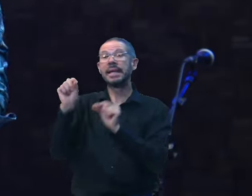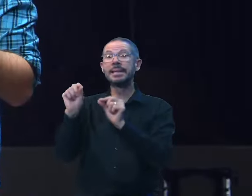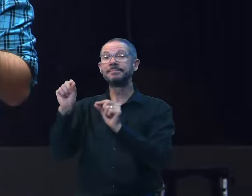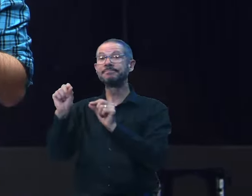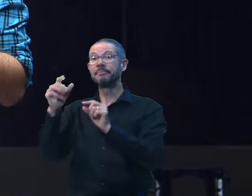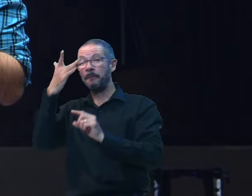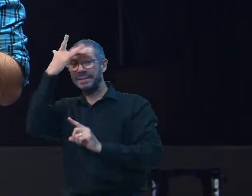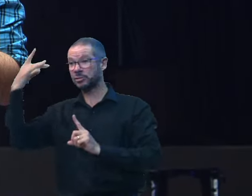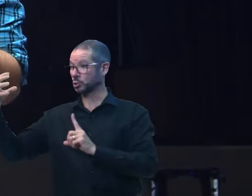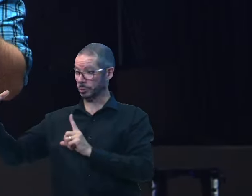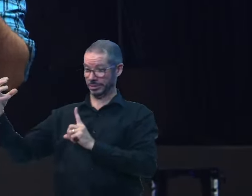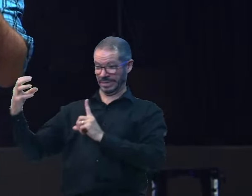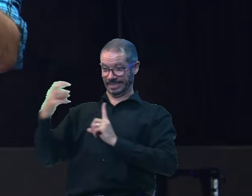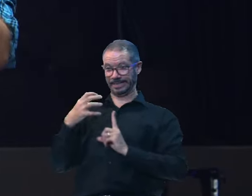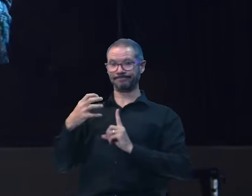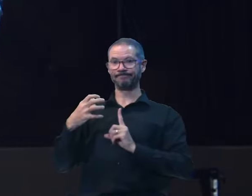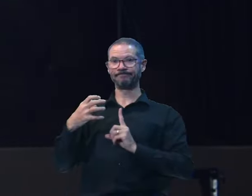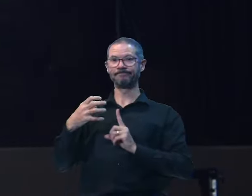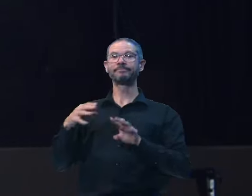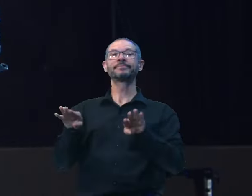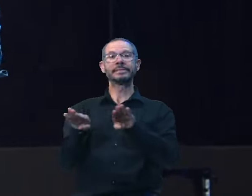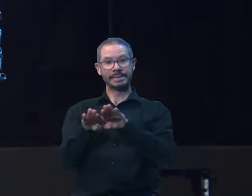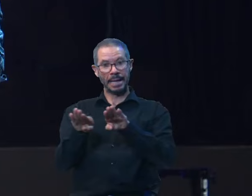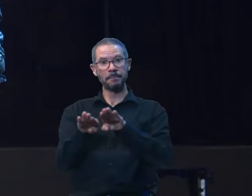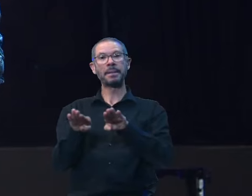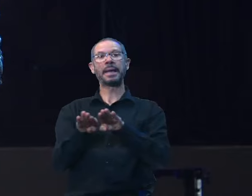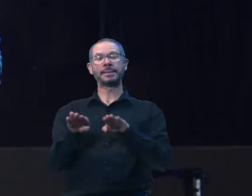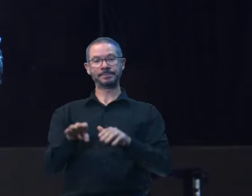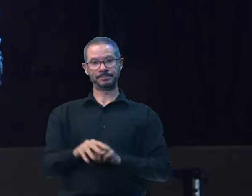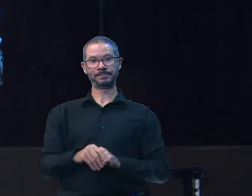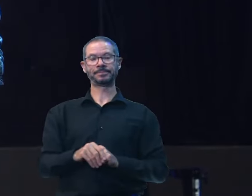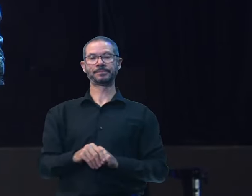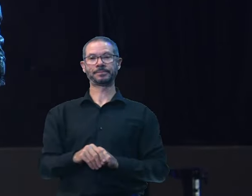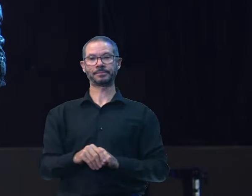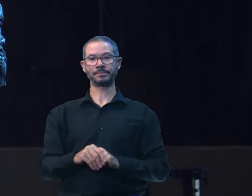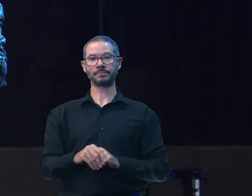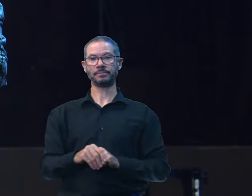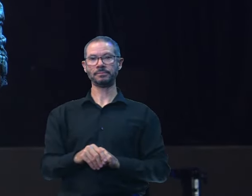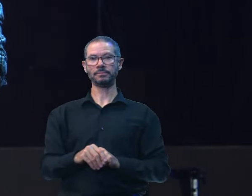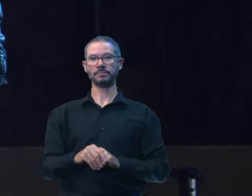feriu. Até aquele que te machucou.